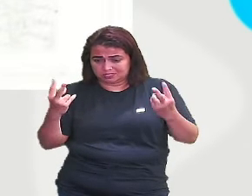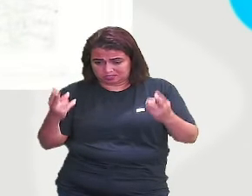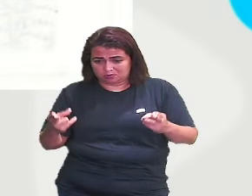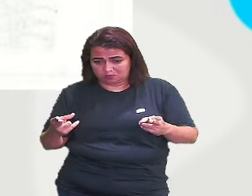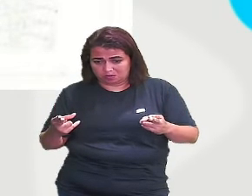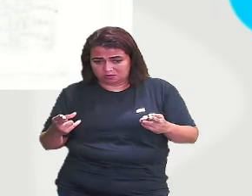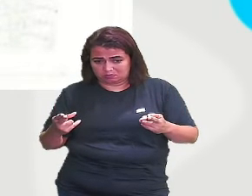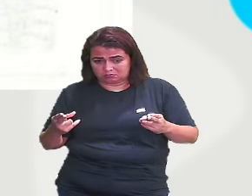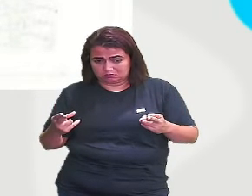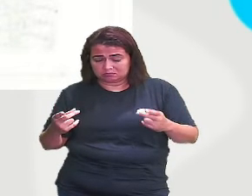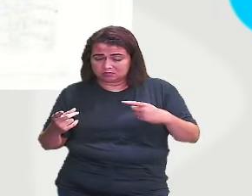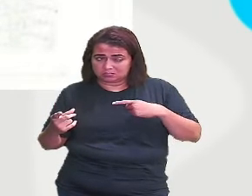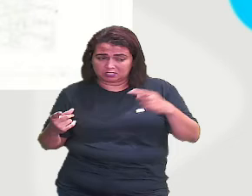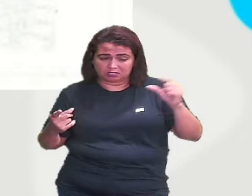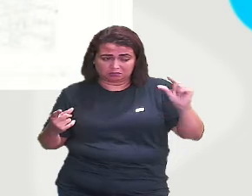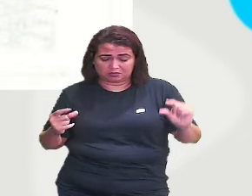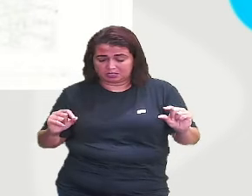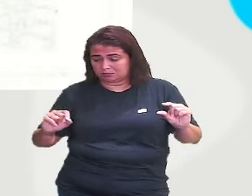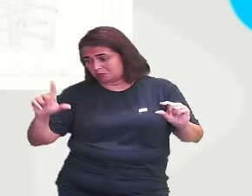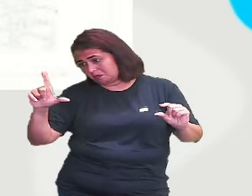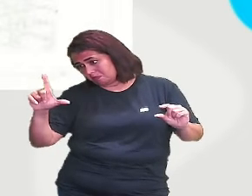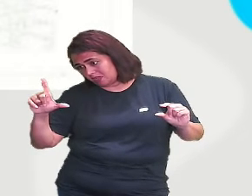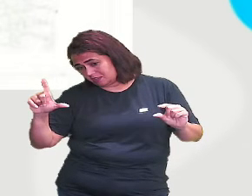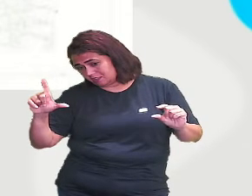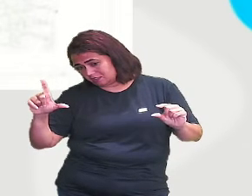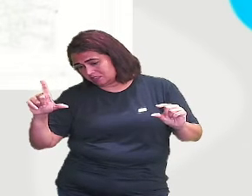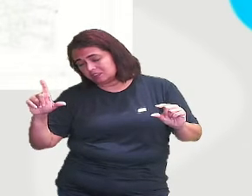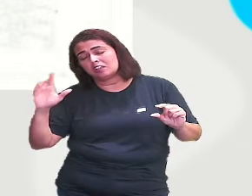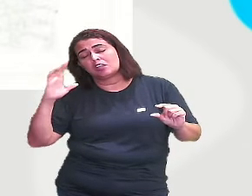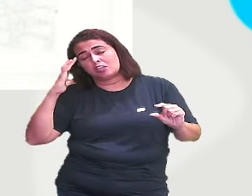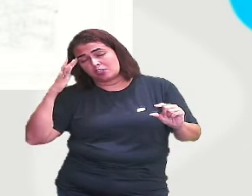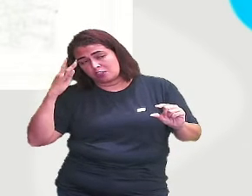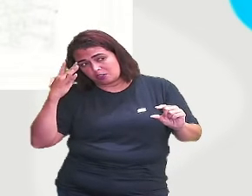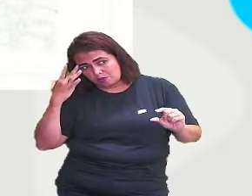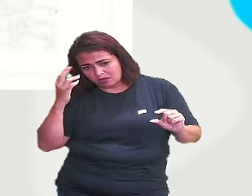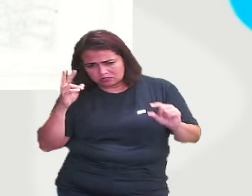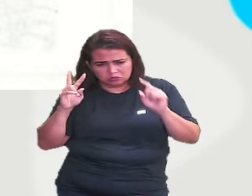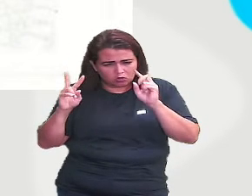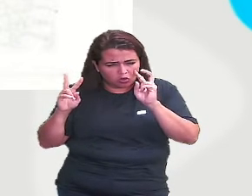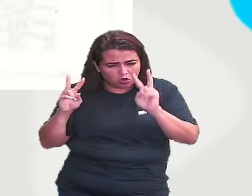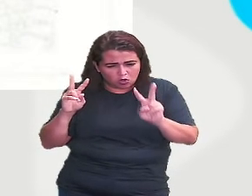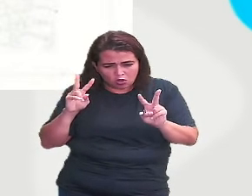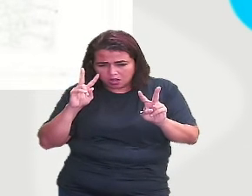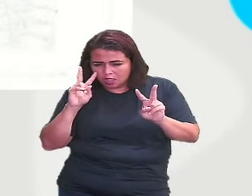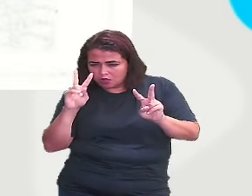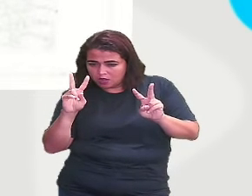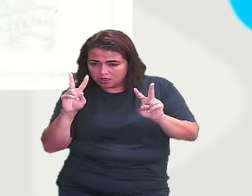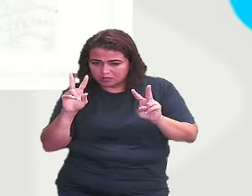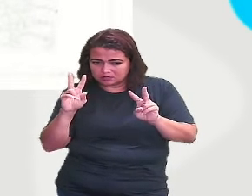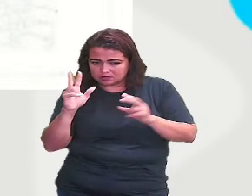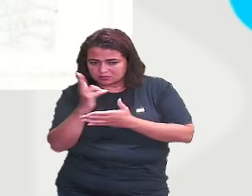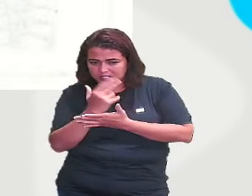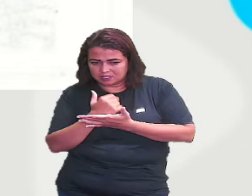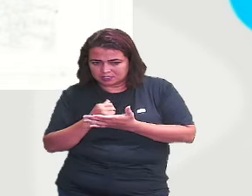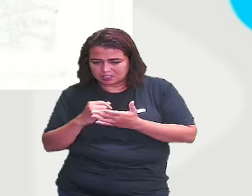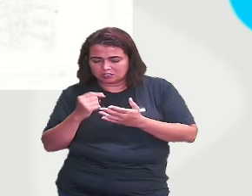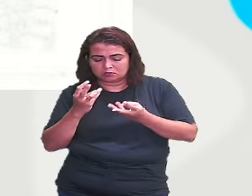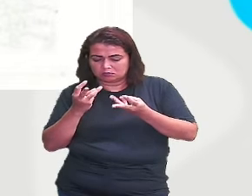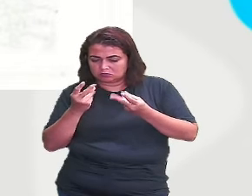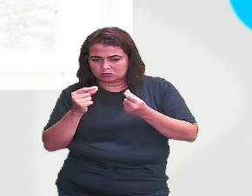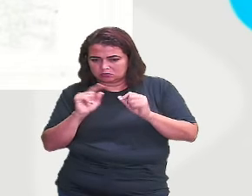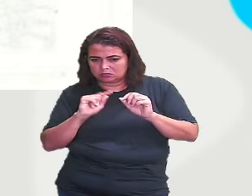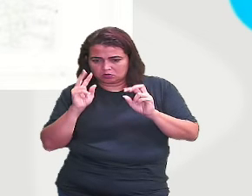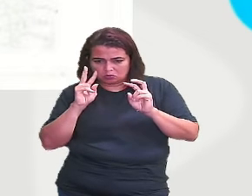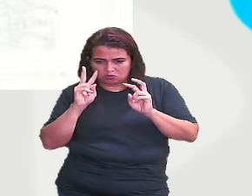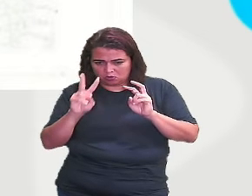ficou com mais, outra ficou com menos. Eu acho, pelo que eu tô vendo aqui, só de olhar, eu não preciso nem contar.